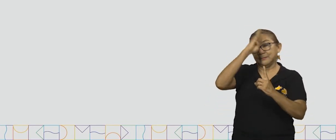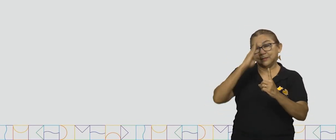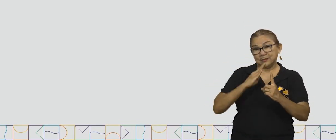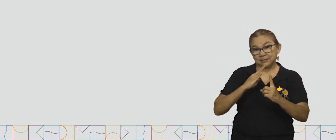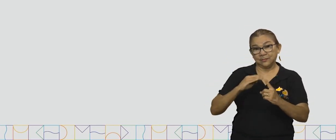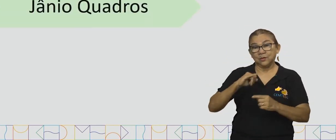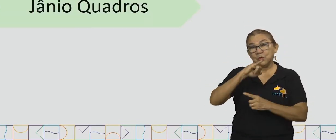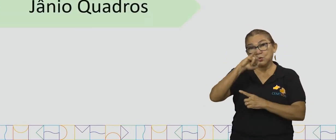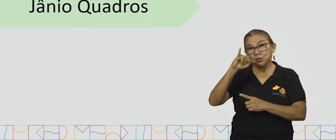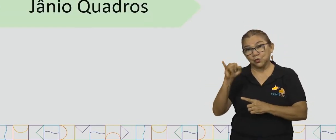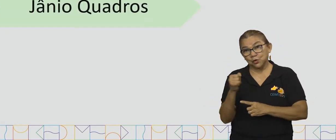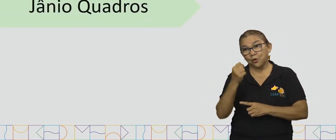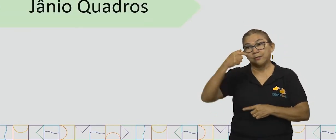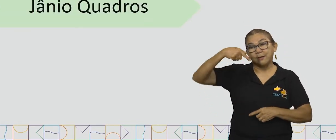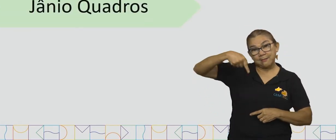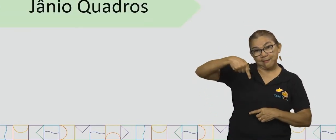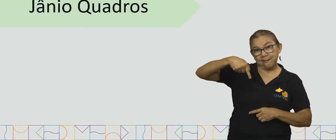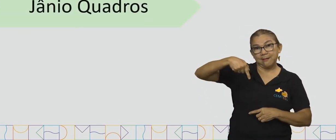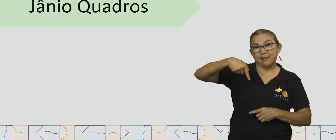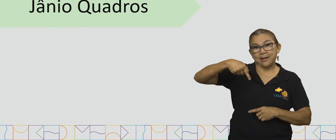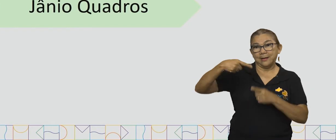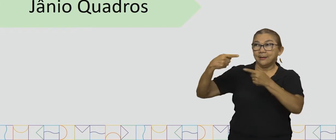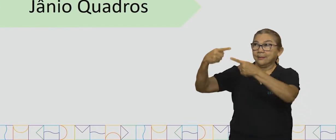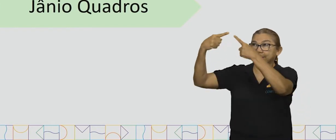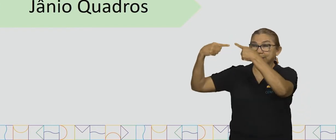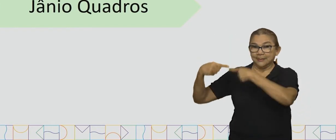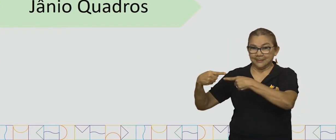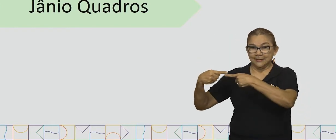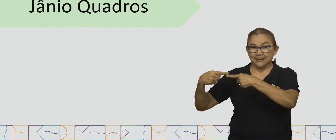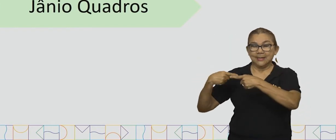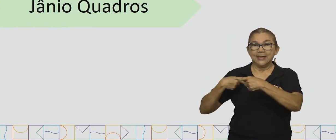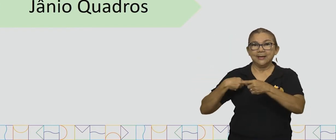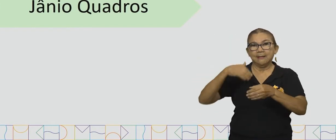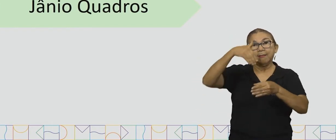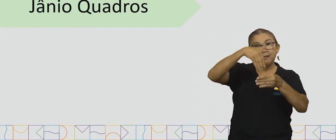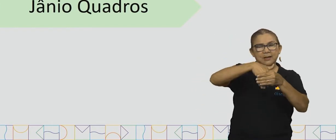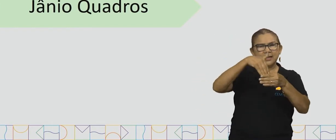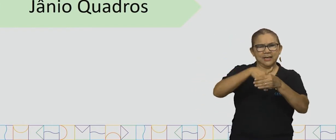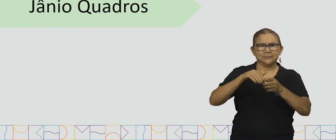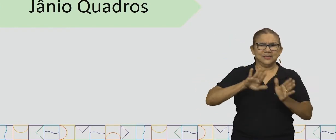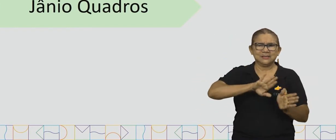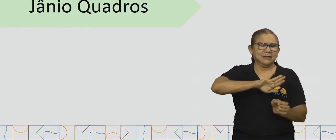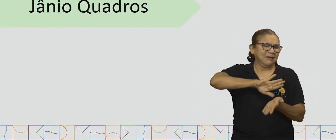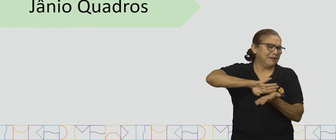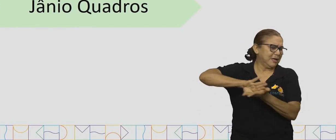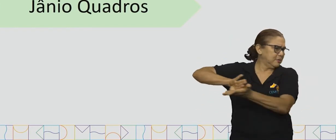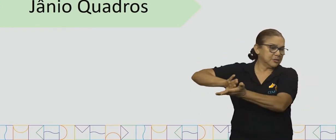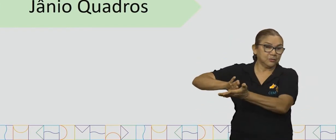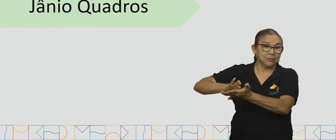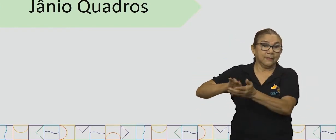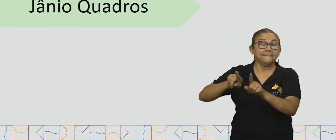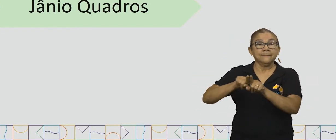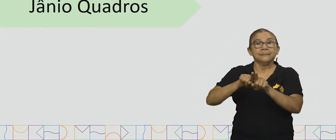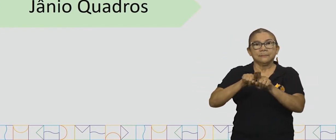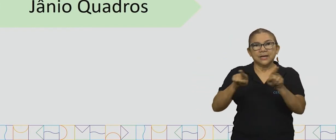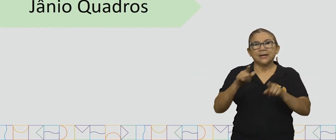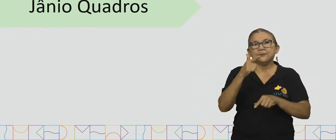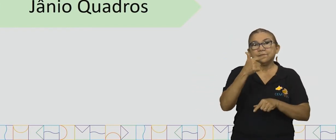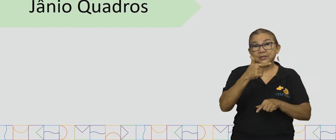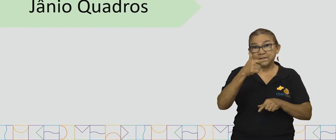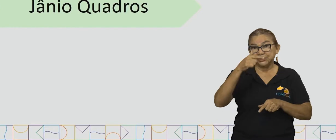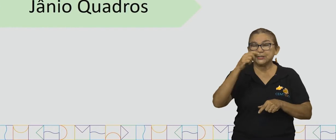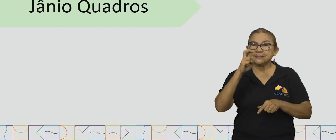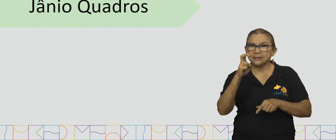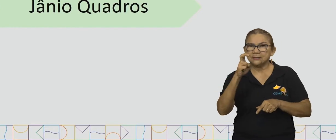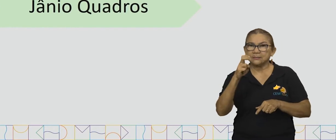1961, o JQ, ou melhor, Jânio Quadros, é eleito. Ele renunciou, contudo, em 25 de agosto, de acordo